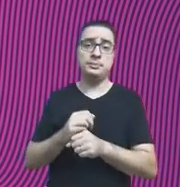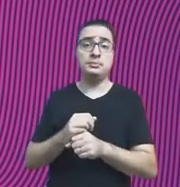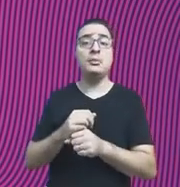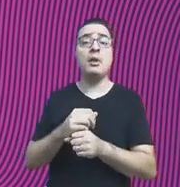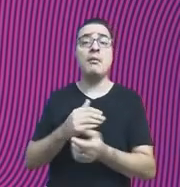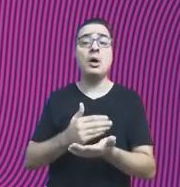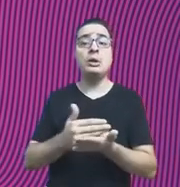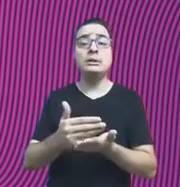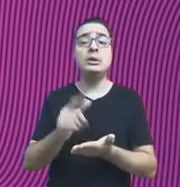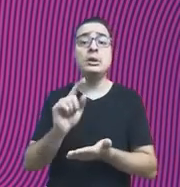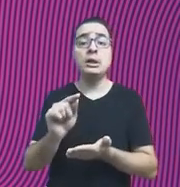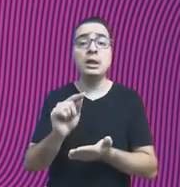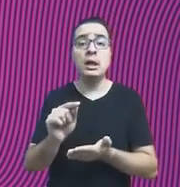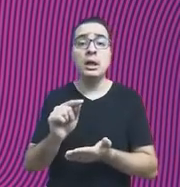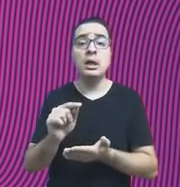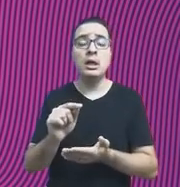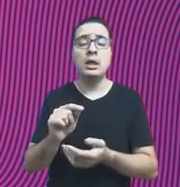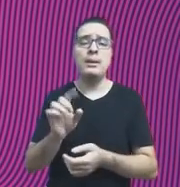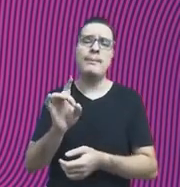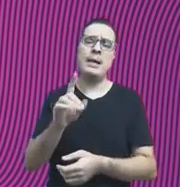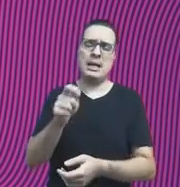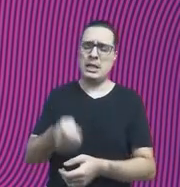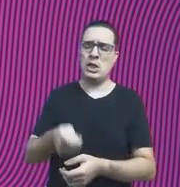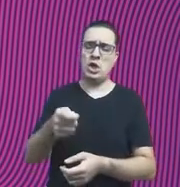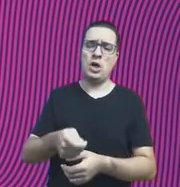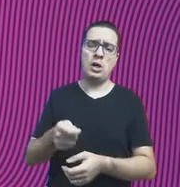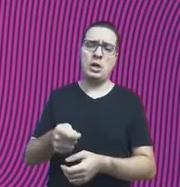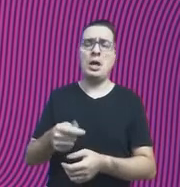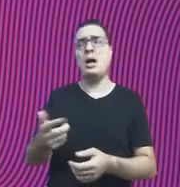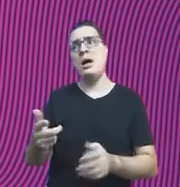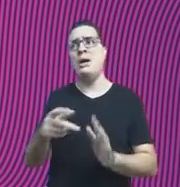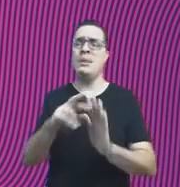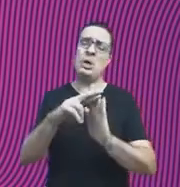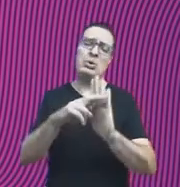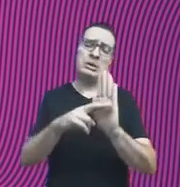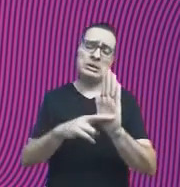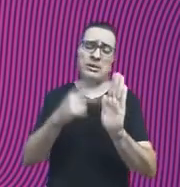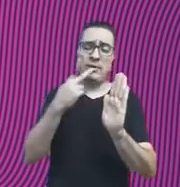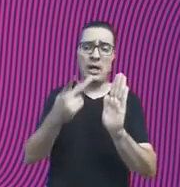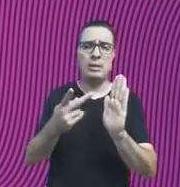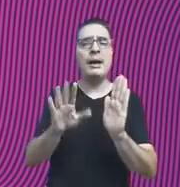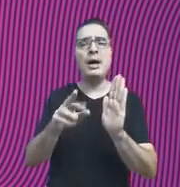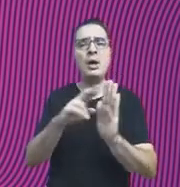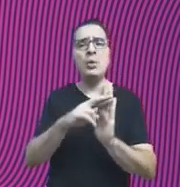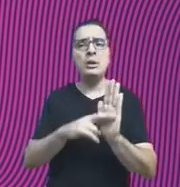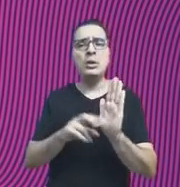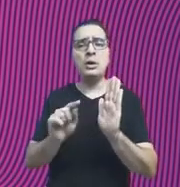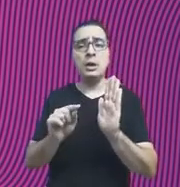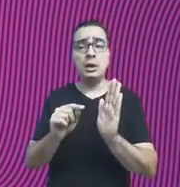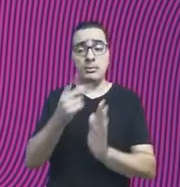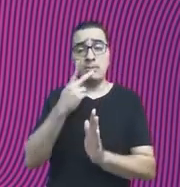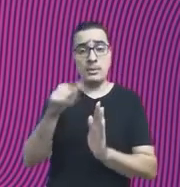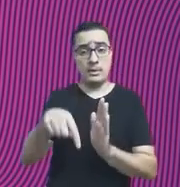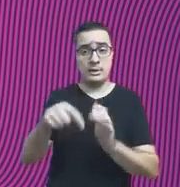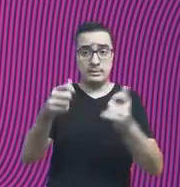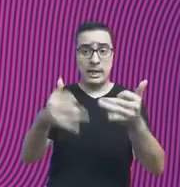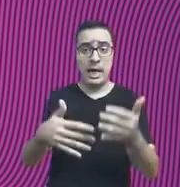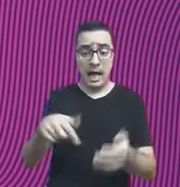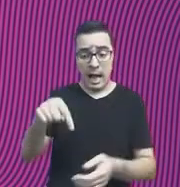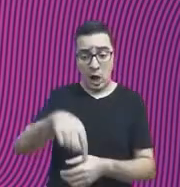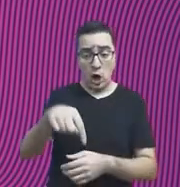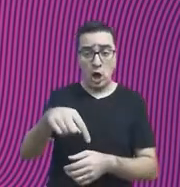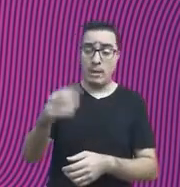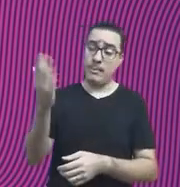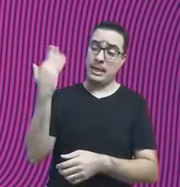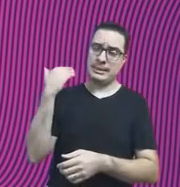forma mandatória. Ah, mas a regulação, esquece a regulação. O meu papel aqui não é discutir presente nem passado. Eu me lixo com o